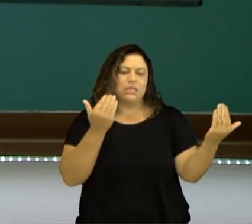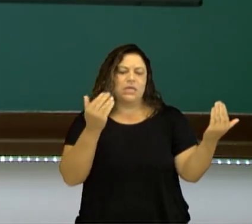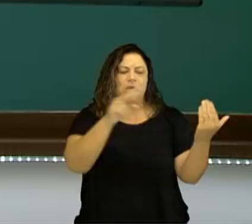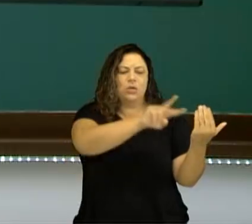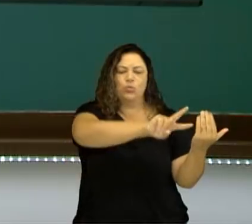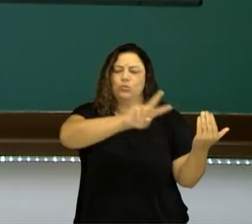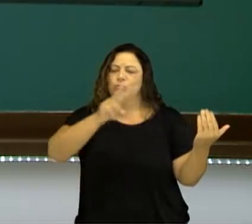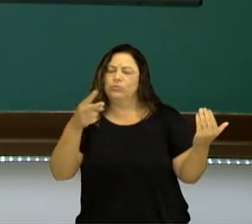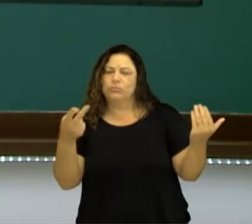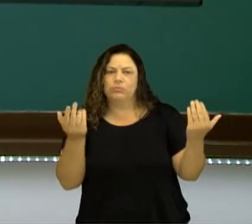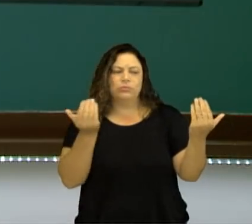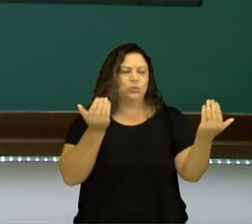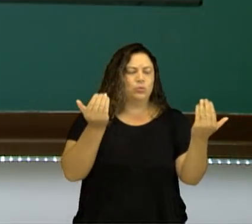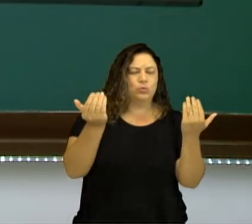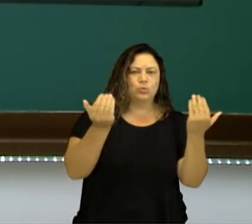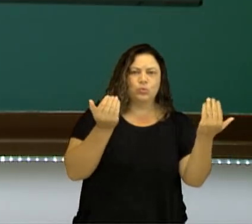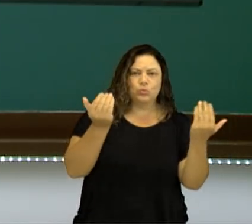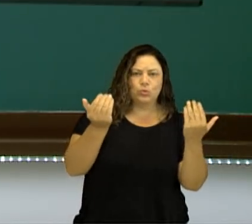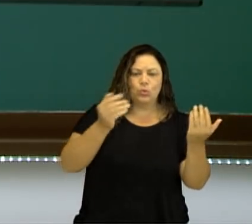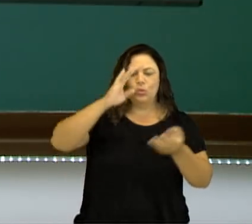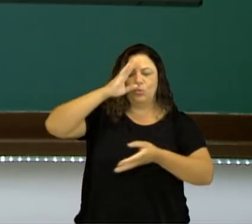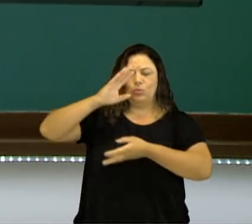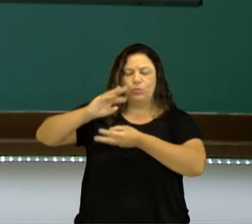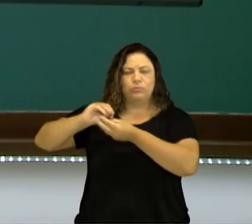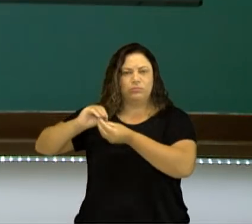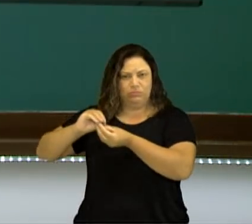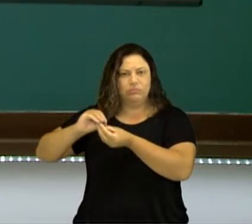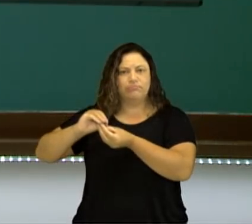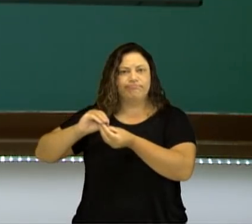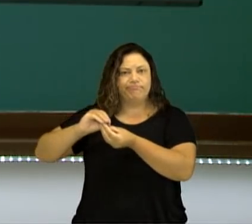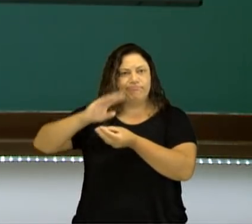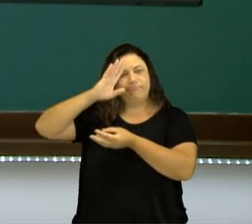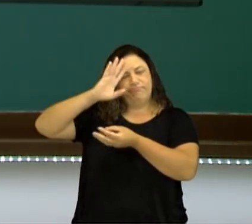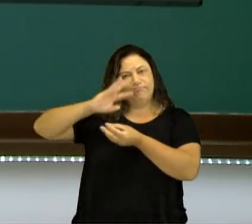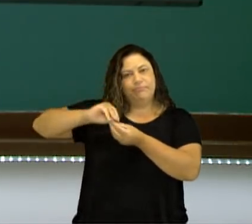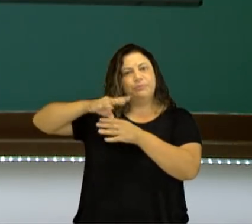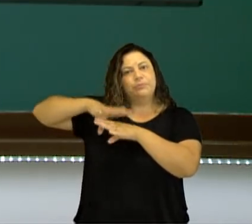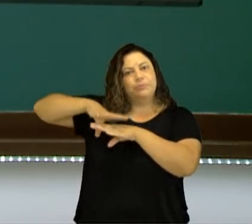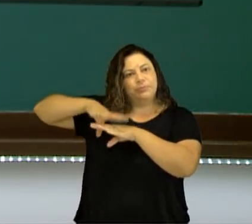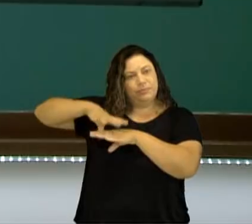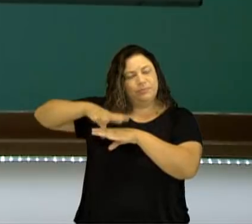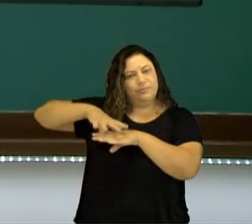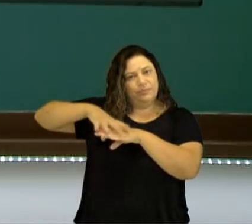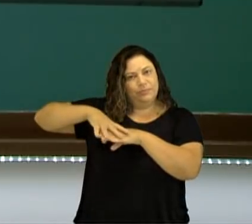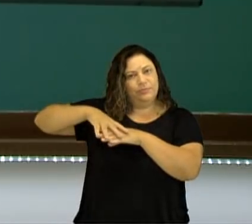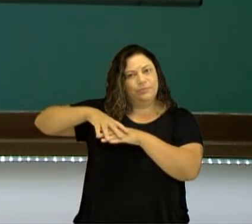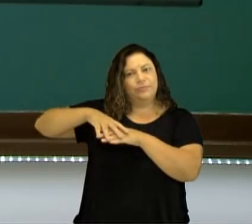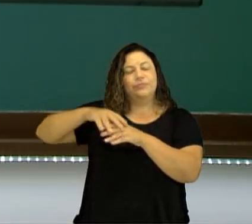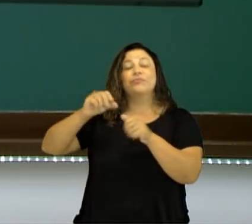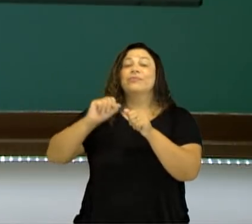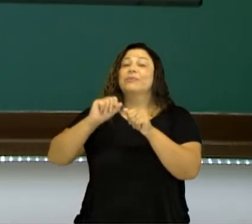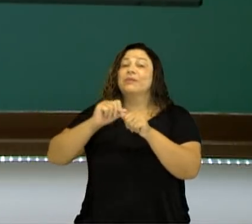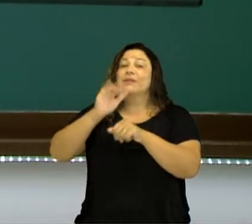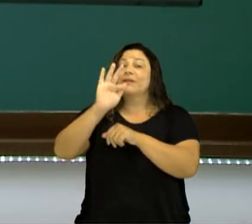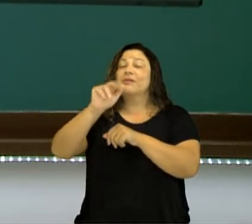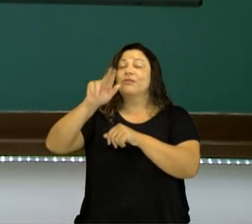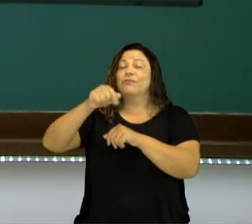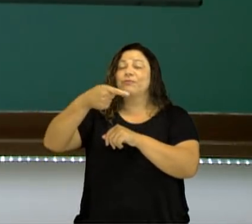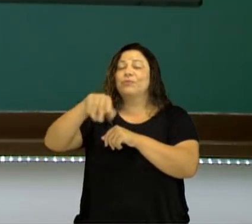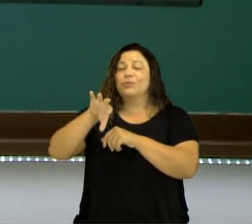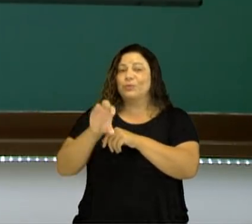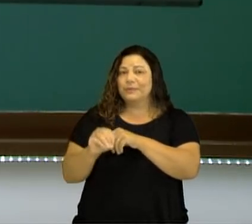valores e chegou a uma conclusão matemática na sentença, né, que forma a função que calcula esse